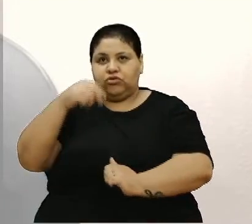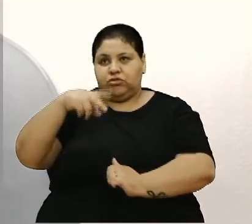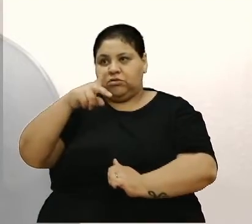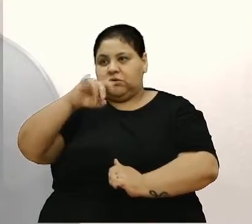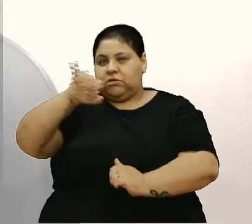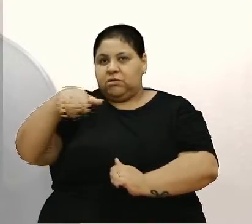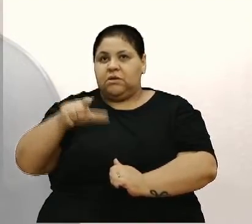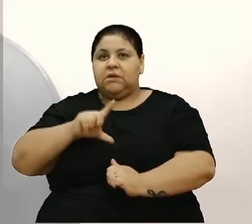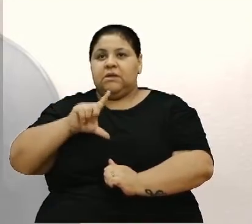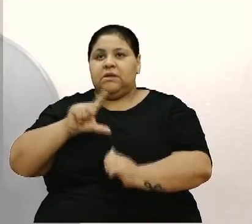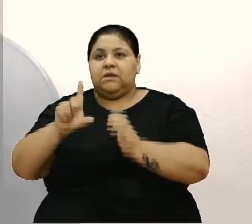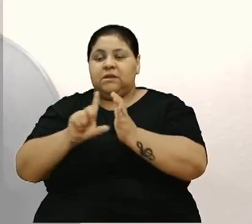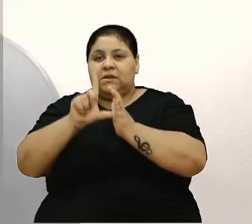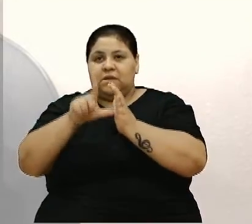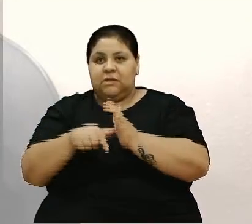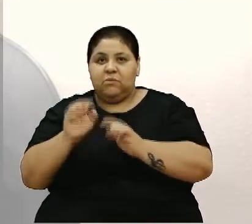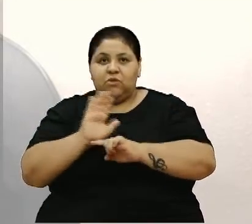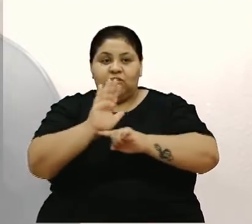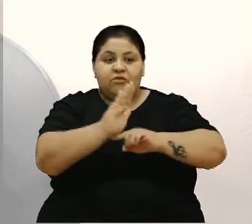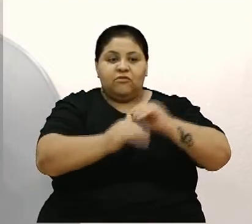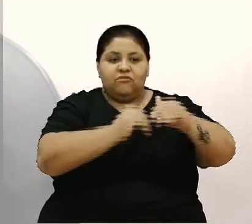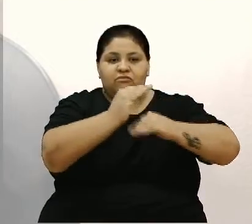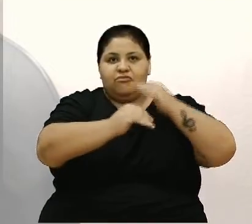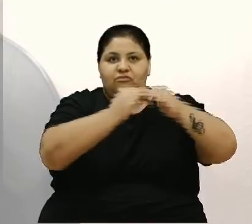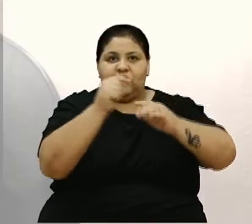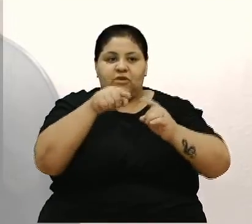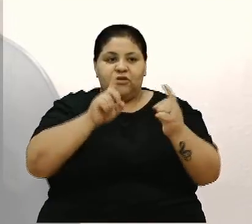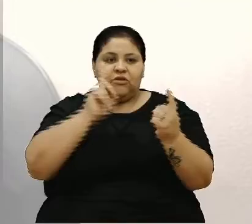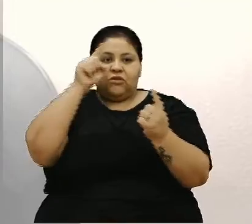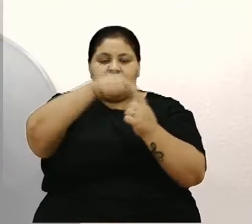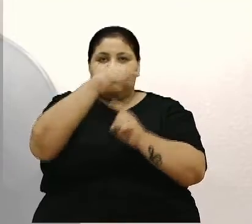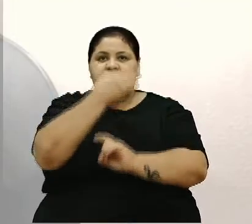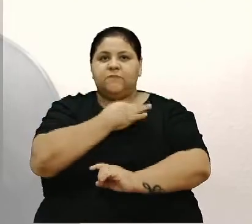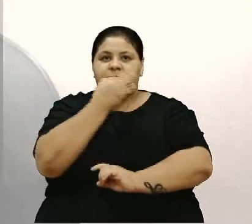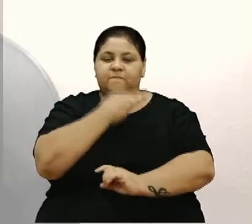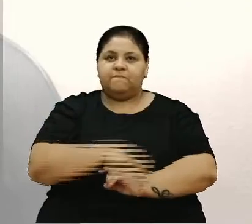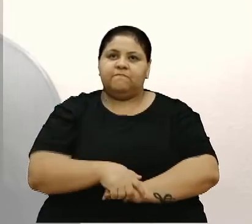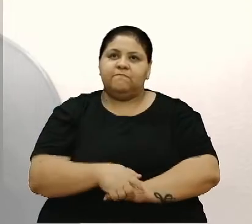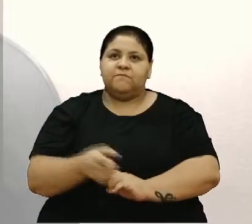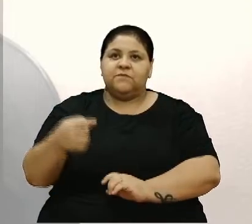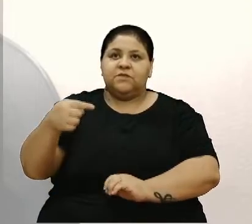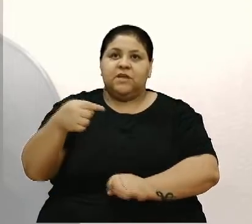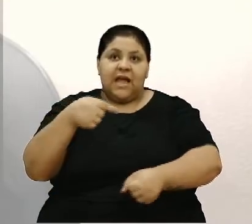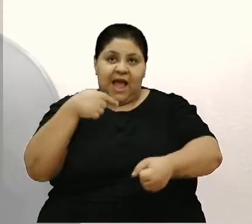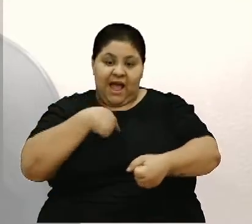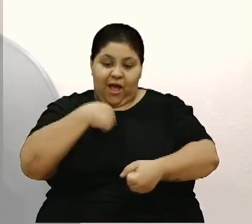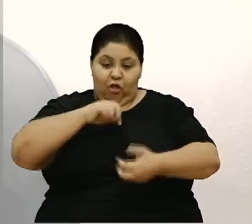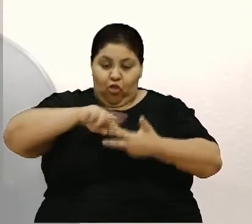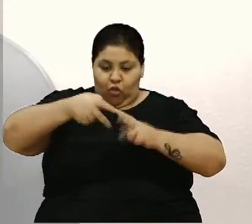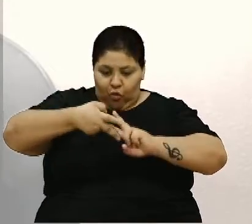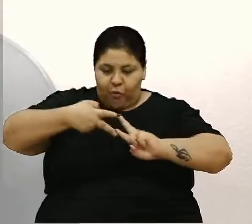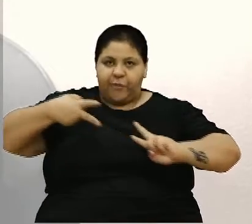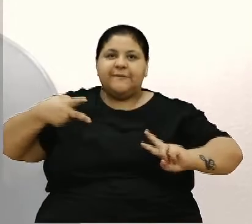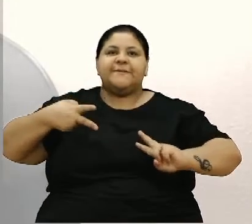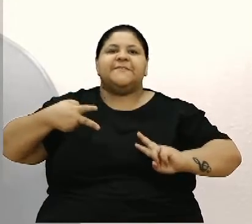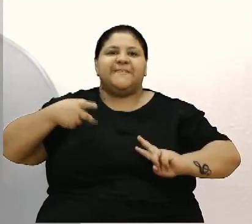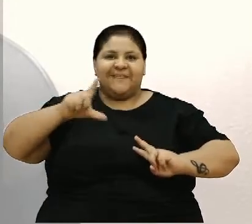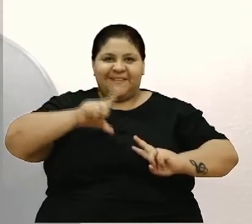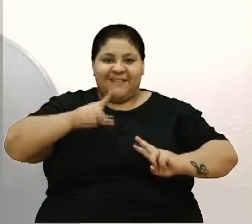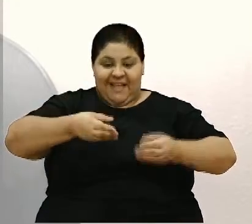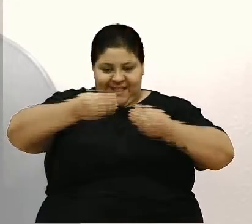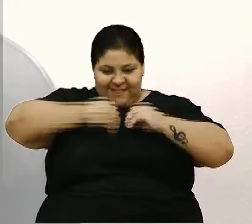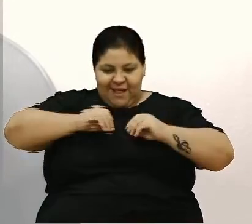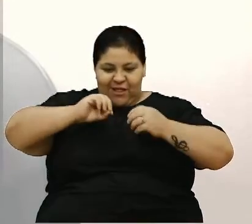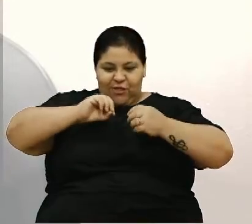depois poder auxiliar ela para crescer. E esse é o objetivo, acho que, de Caxias do Sul. No nosso sangue aqui em Caxias corre o empreendedorismo e